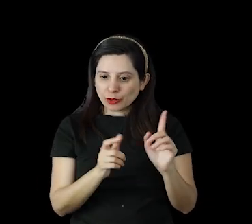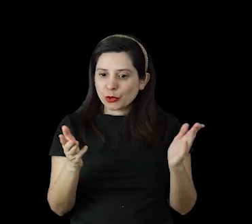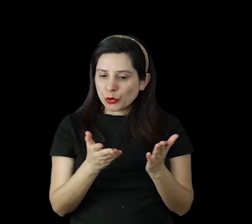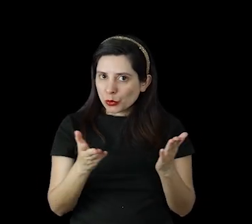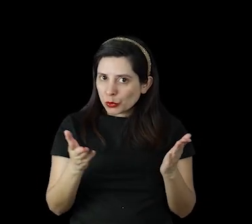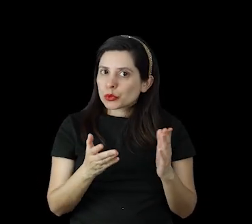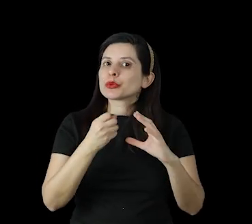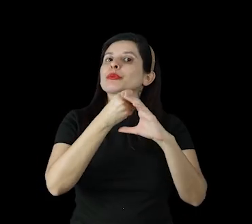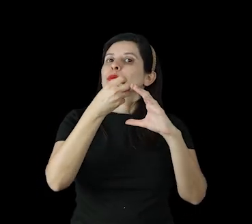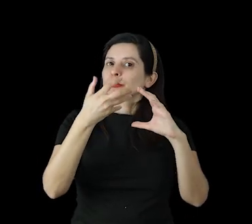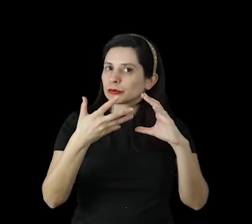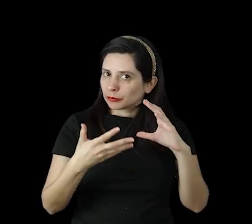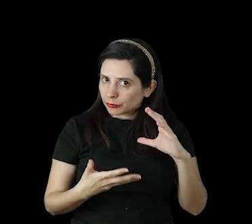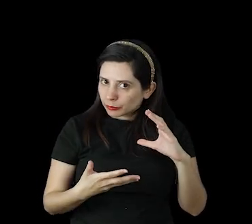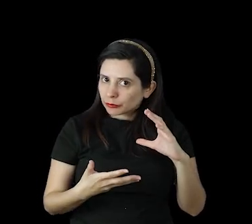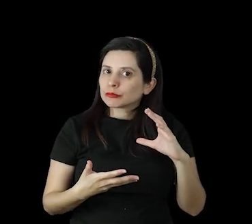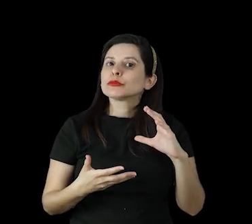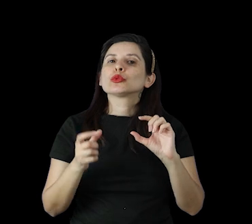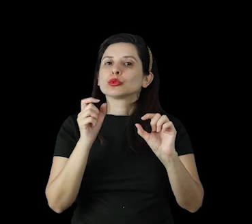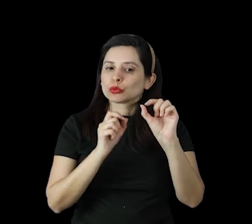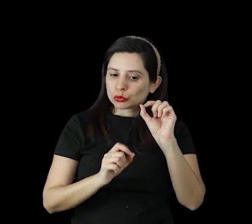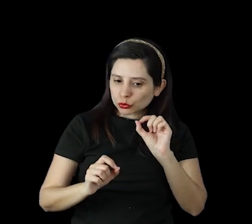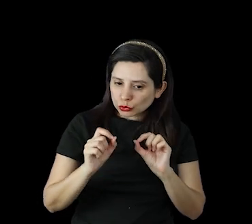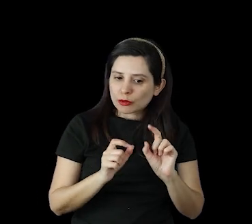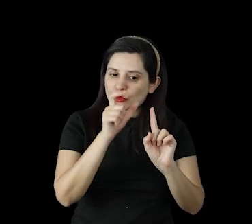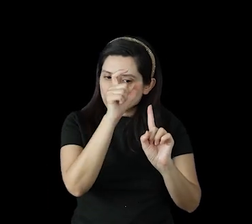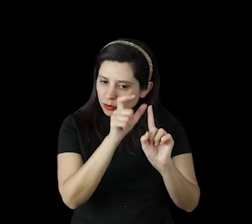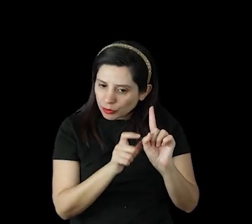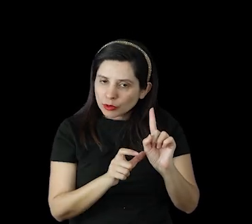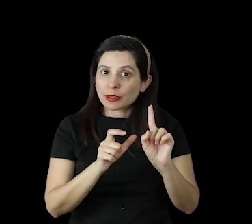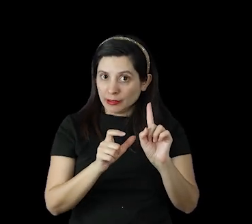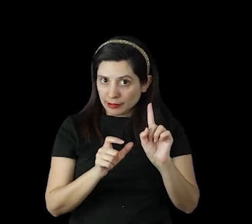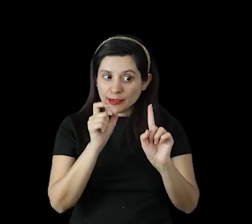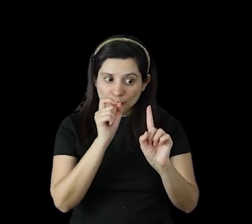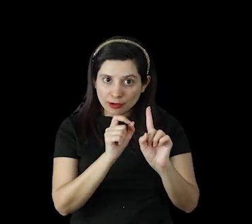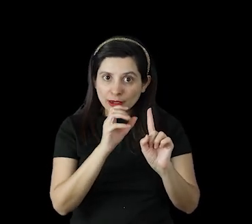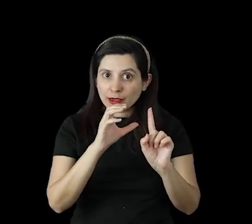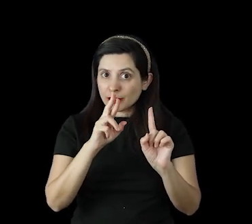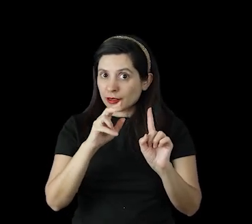que tem essa característica de character driven, né, do personagem que guia a história,